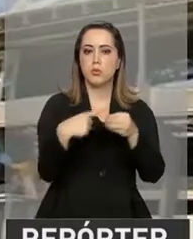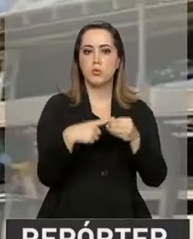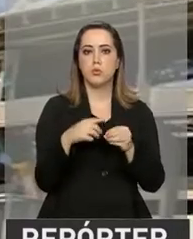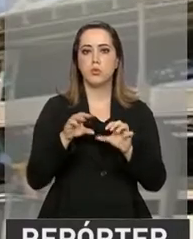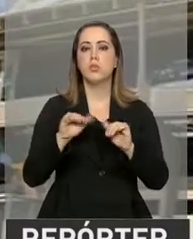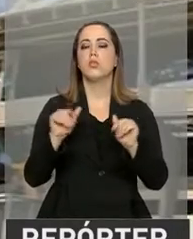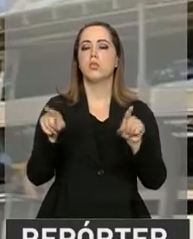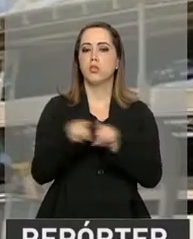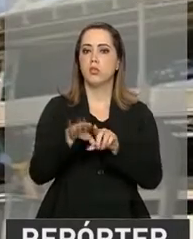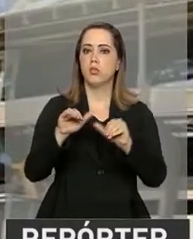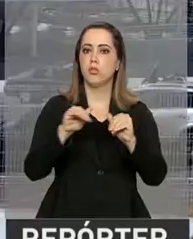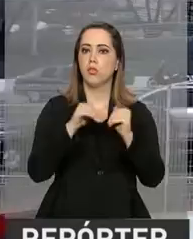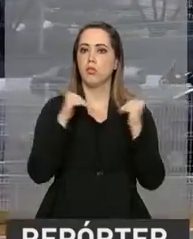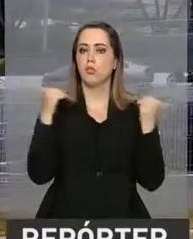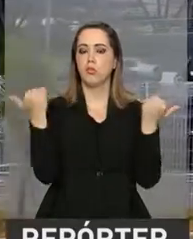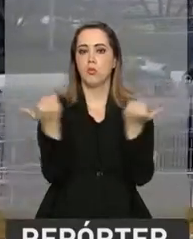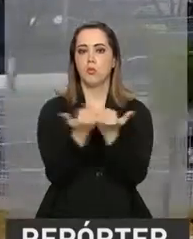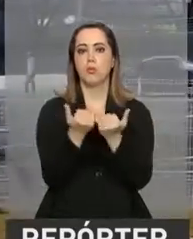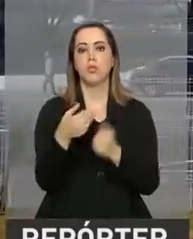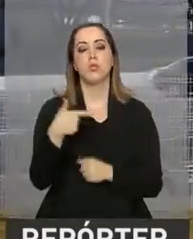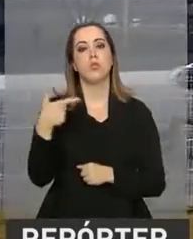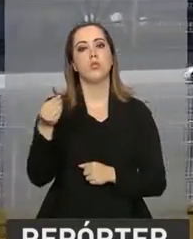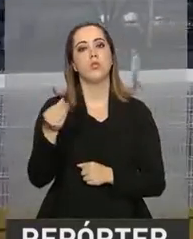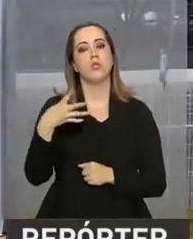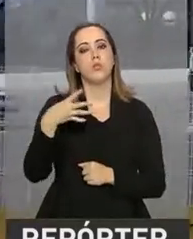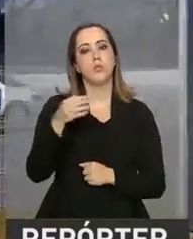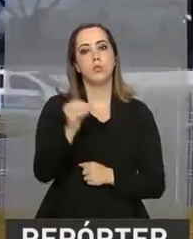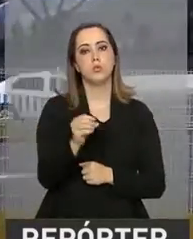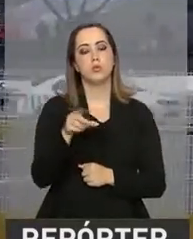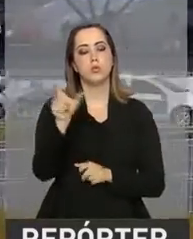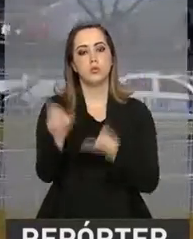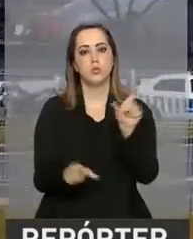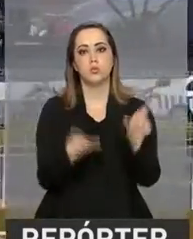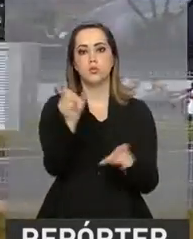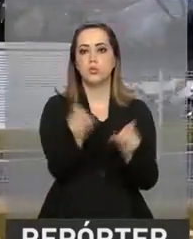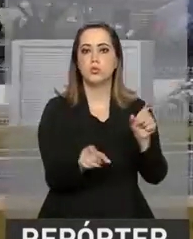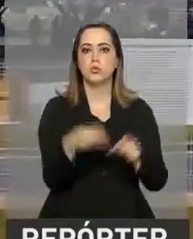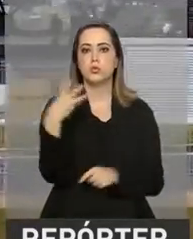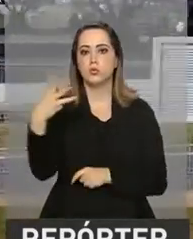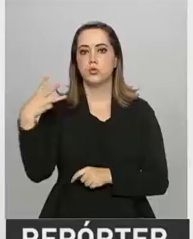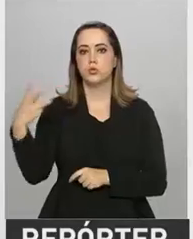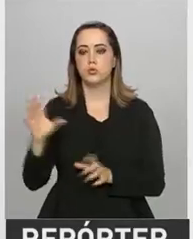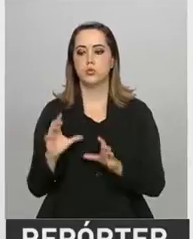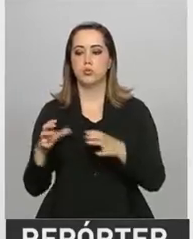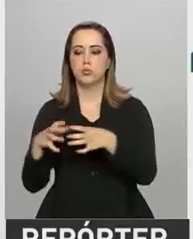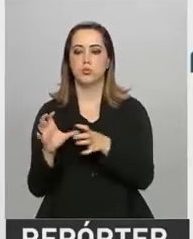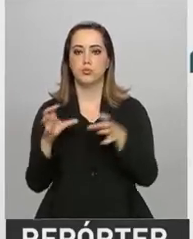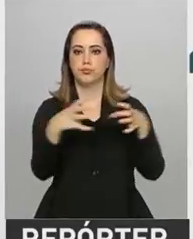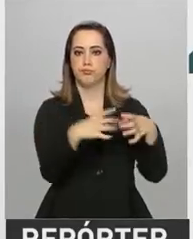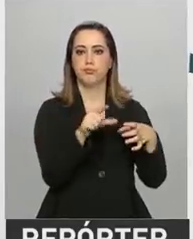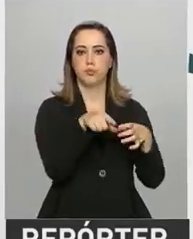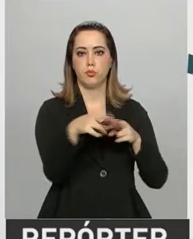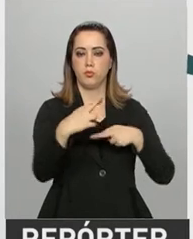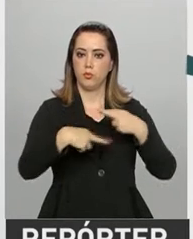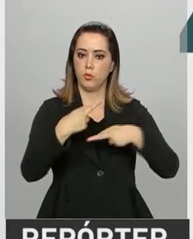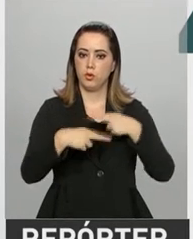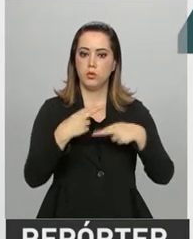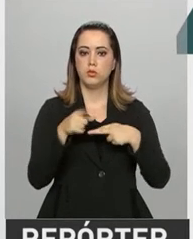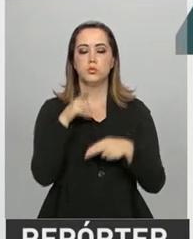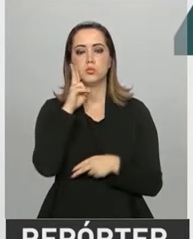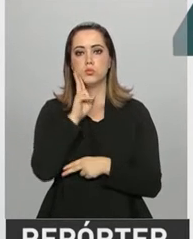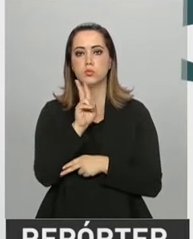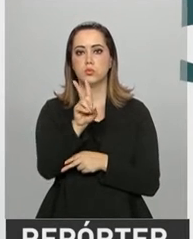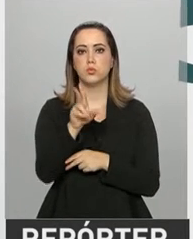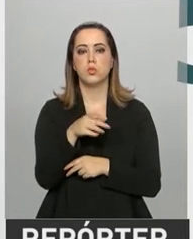e engenhão e é feita por 240 catadores de 33 cooperativas nesta sexta-feira reciclô metrô